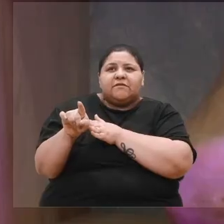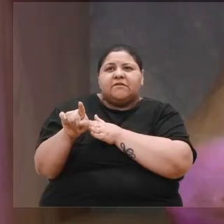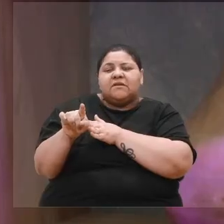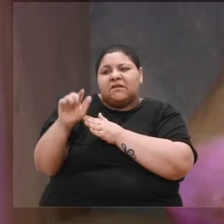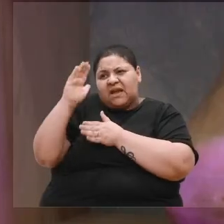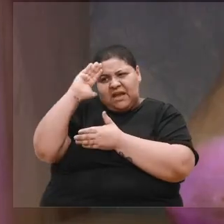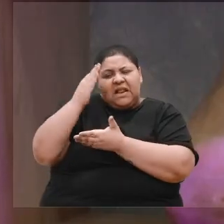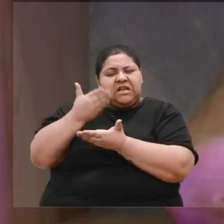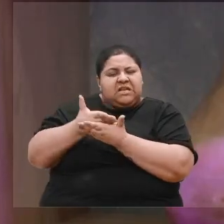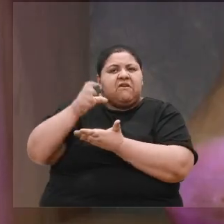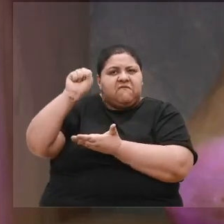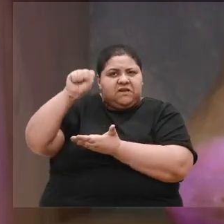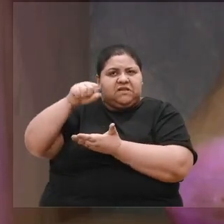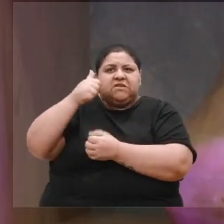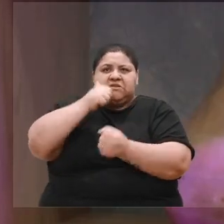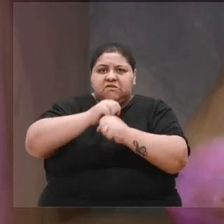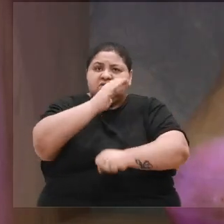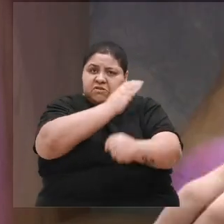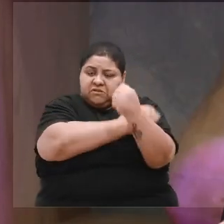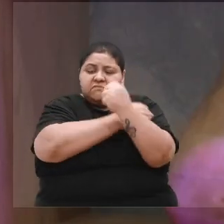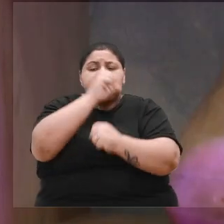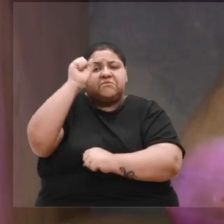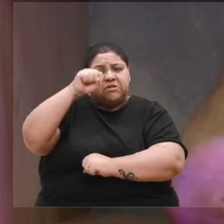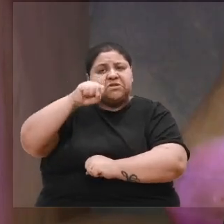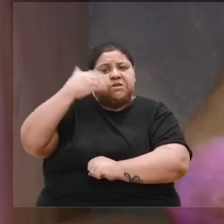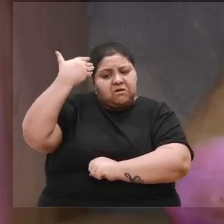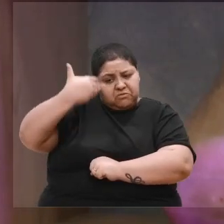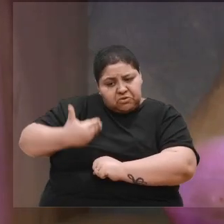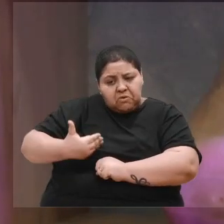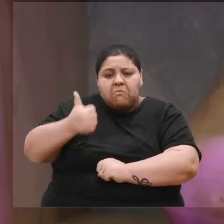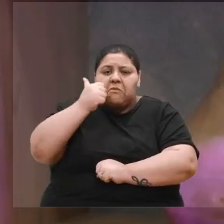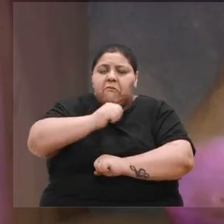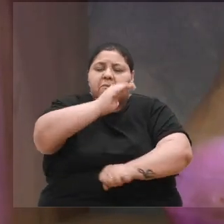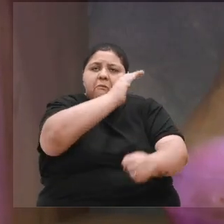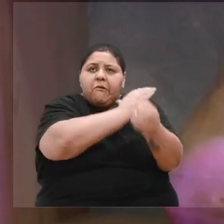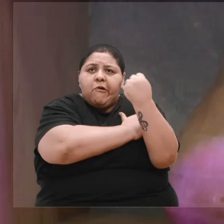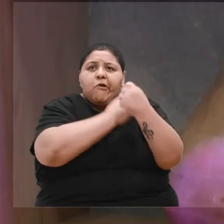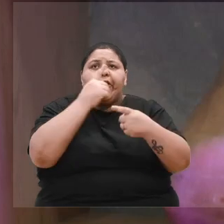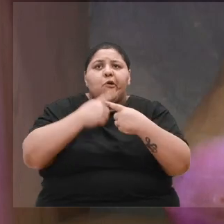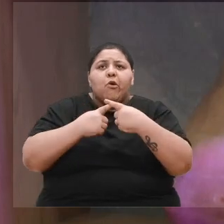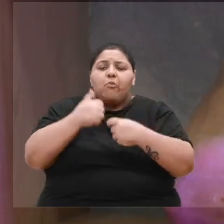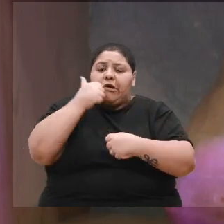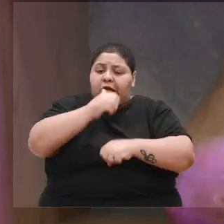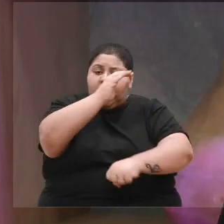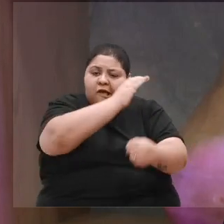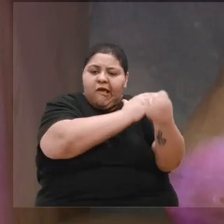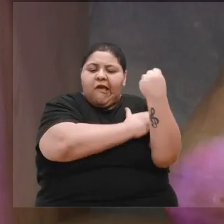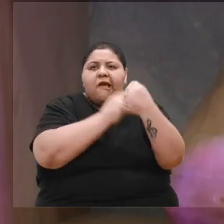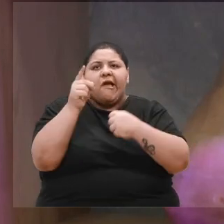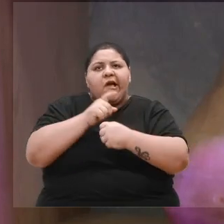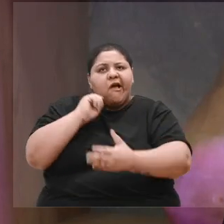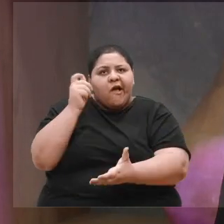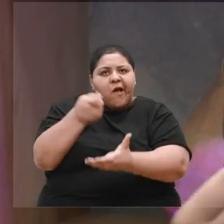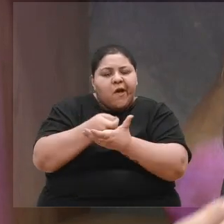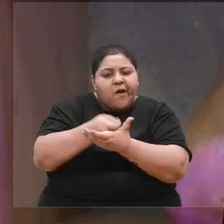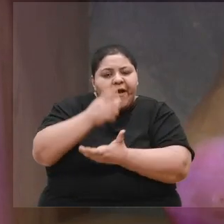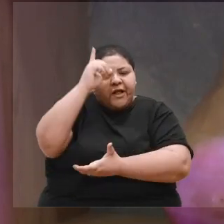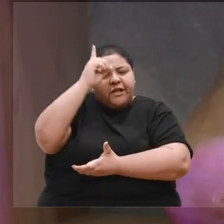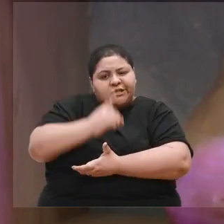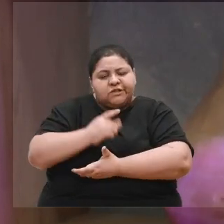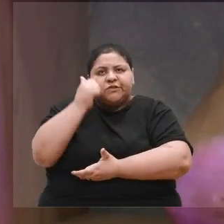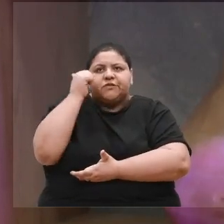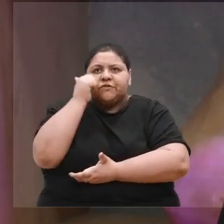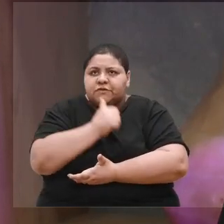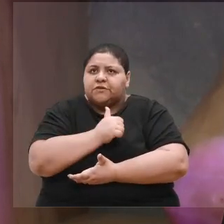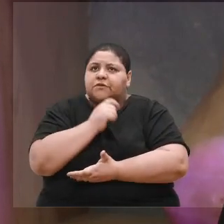se considerava feminista, ela dizia, sim, eu sou uma feminista. Porque feminista, né, é lutar pelos direitos